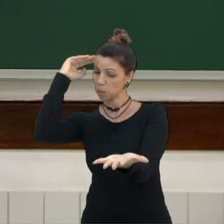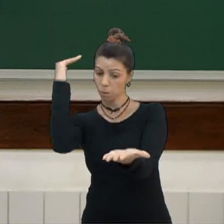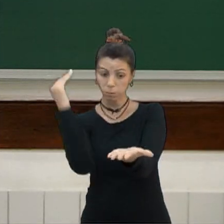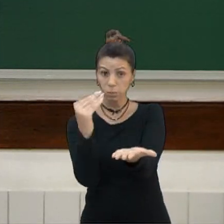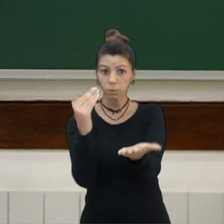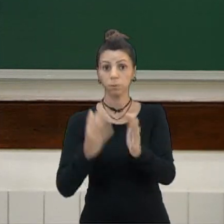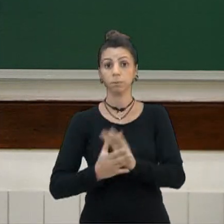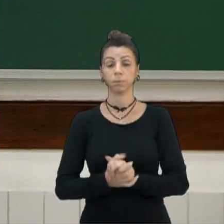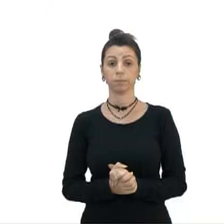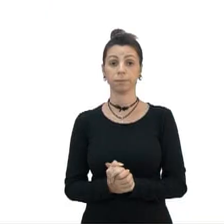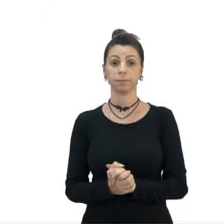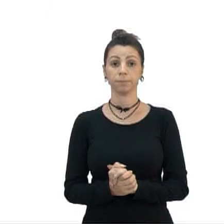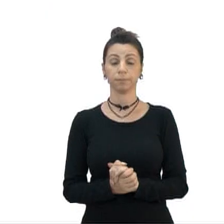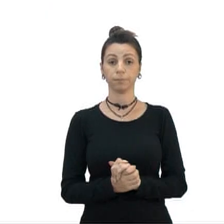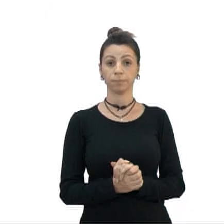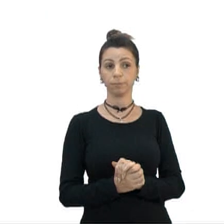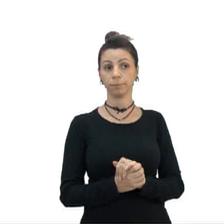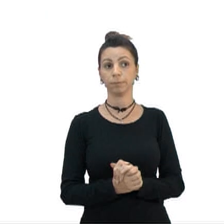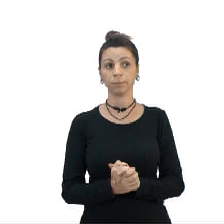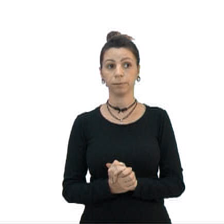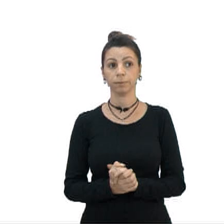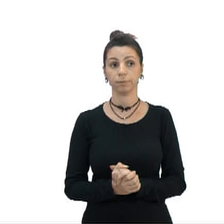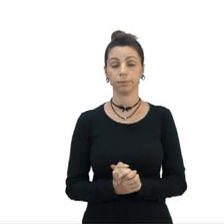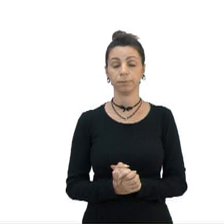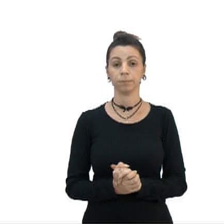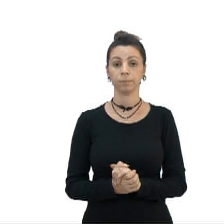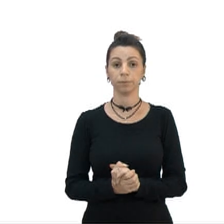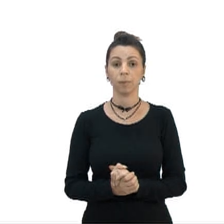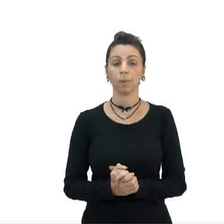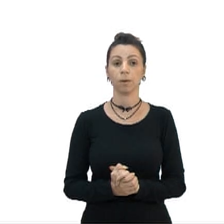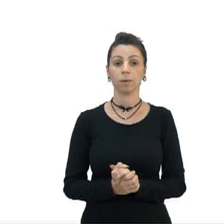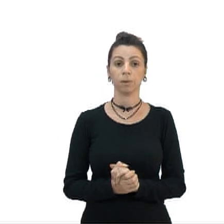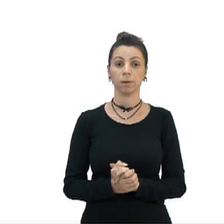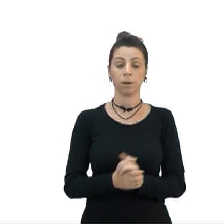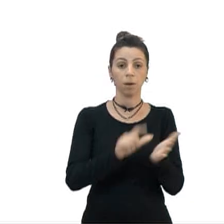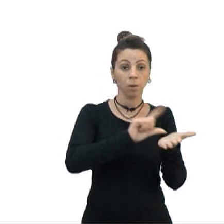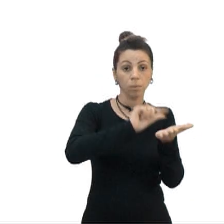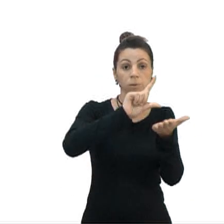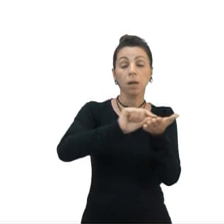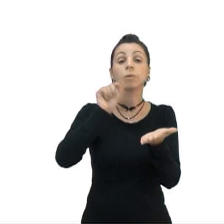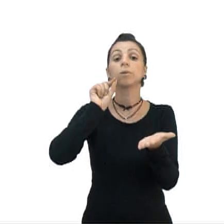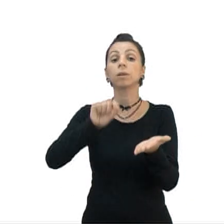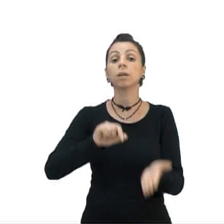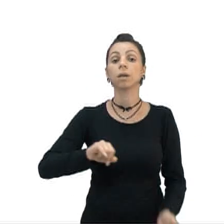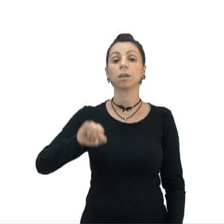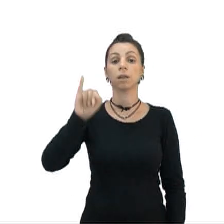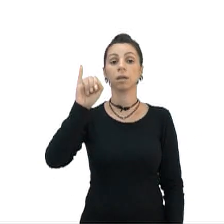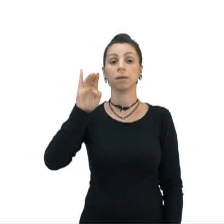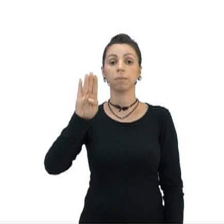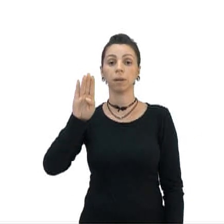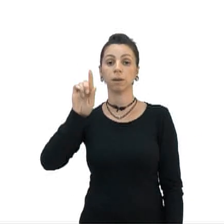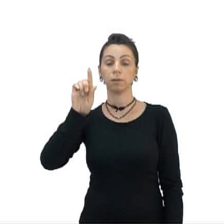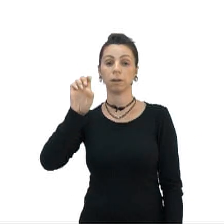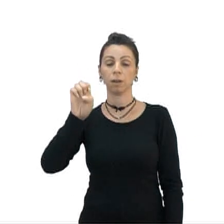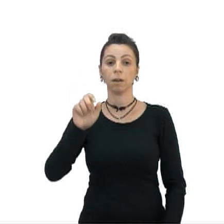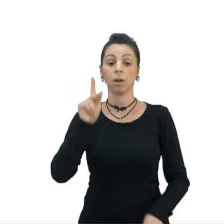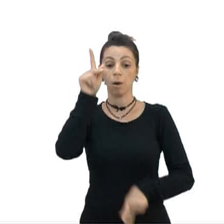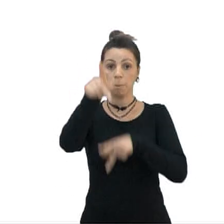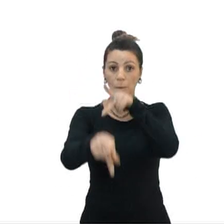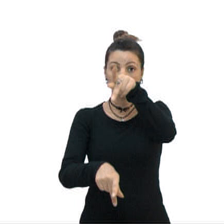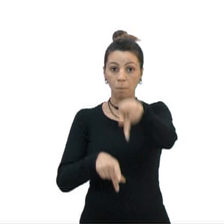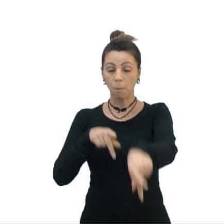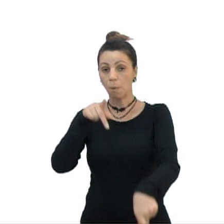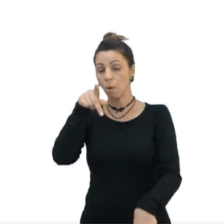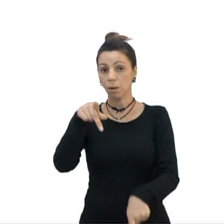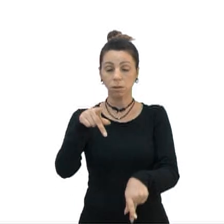Tá? Segundo os dados do censo de 2010, do IBGE, a população brasileira era composta por